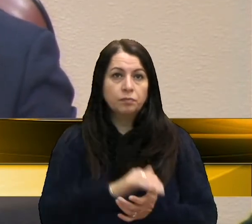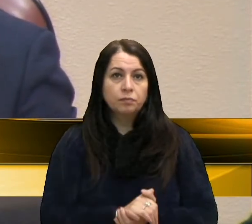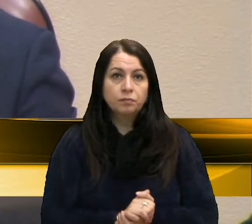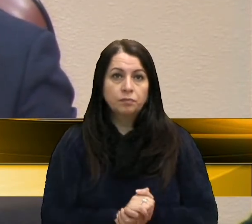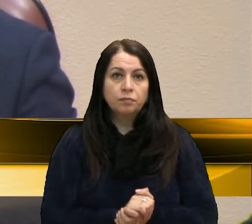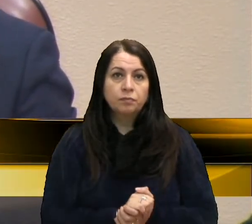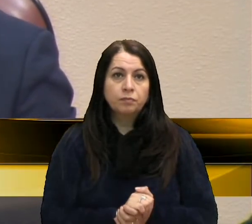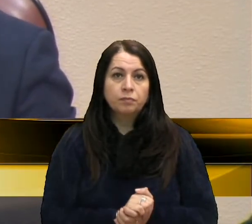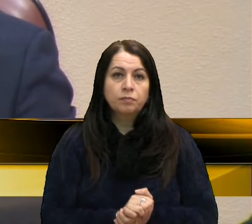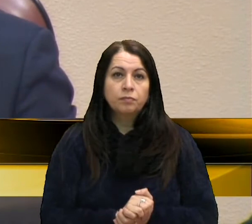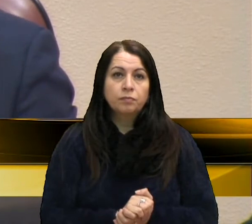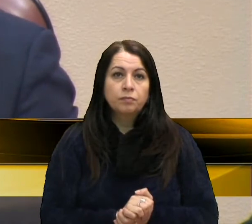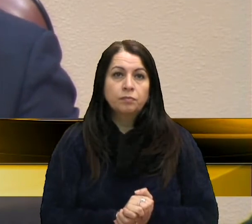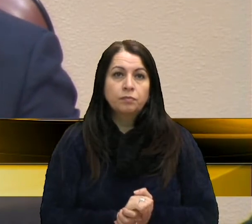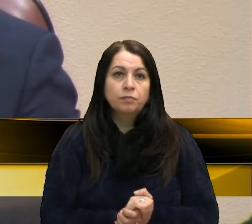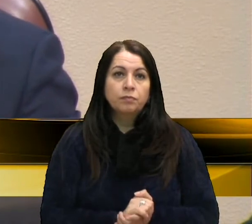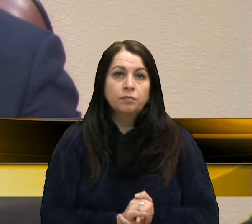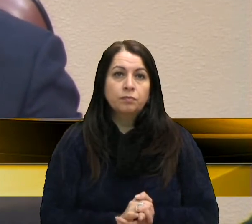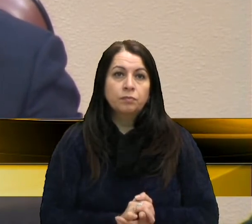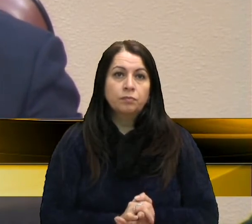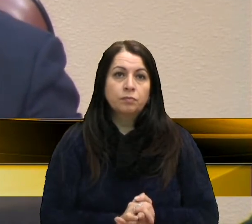favorável.